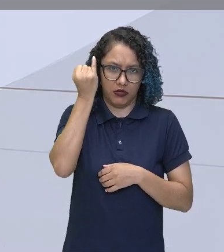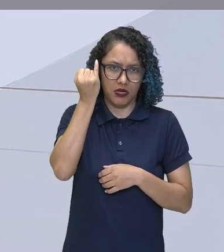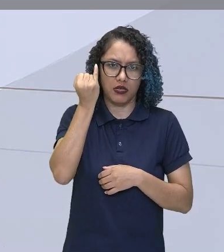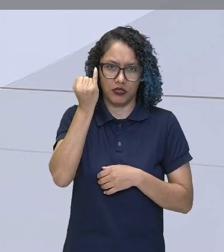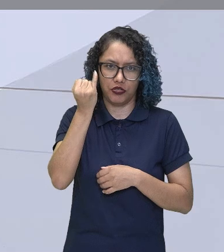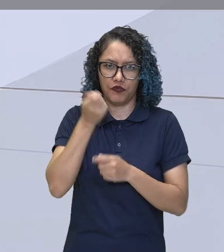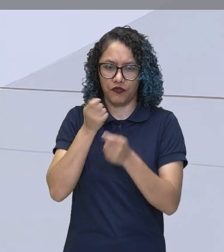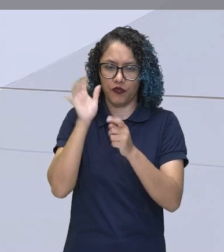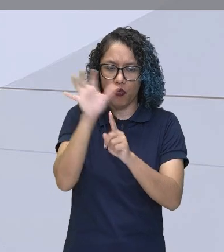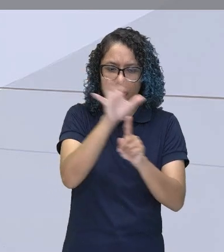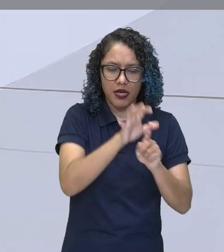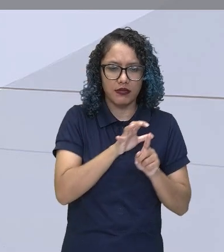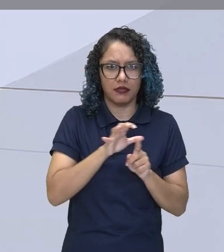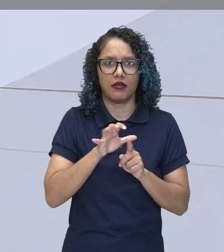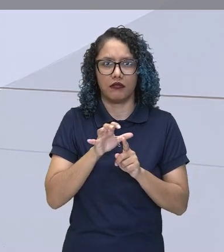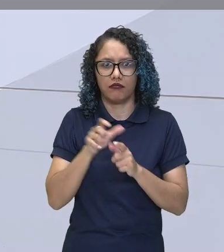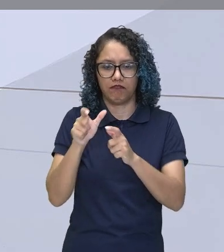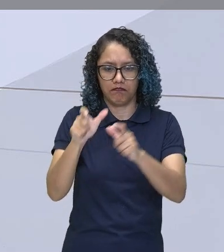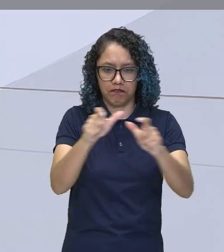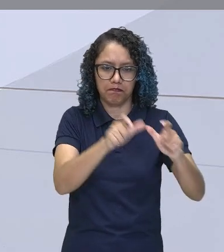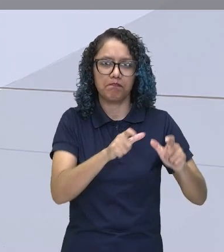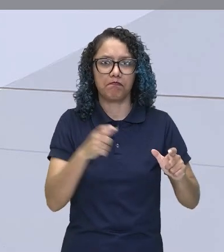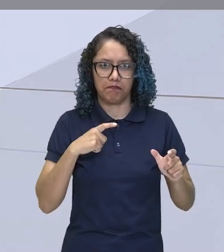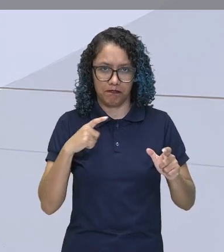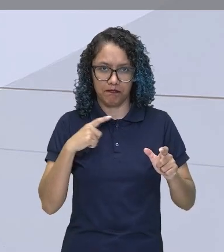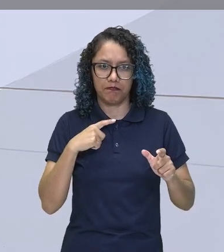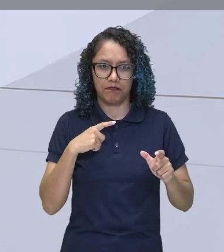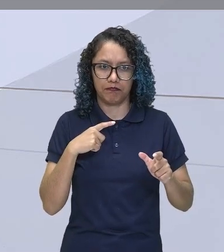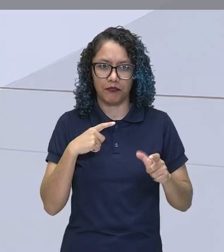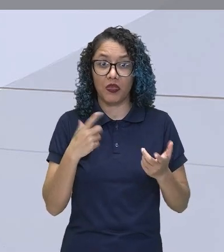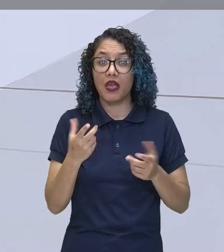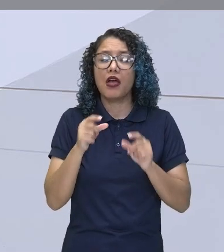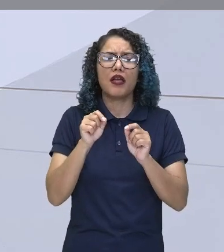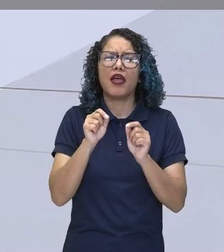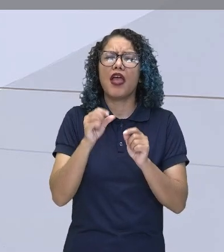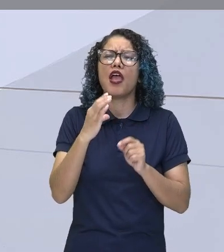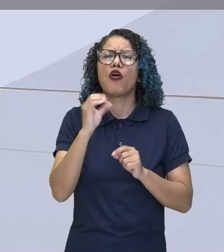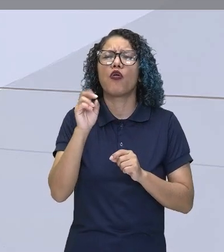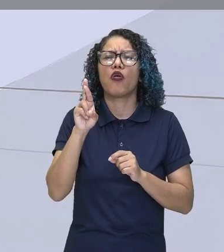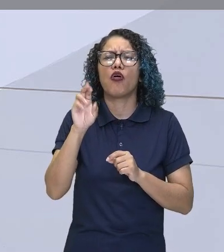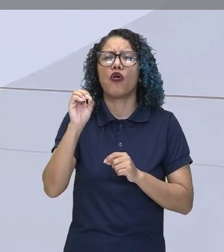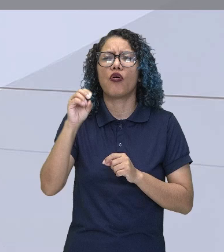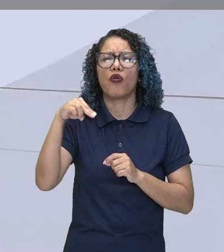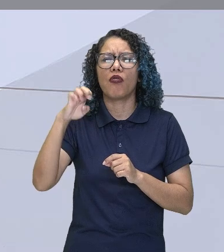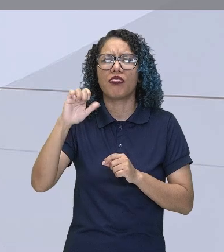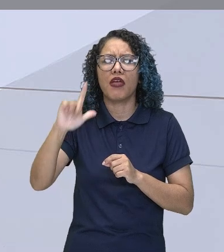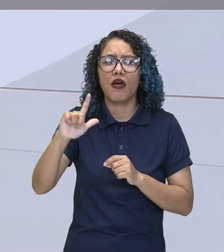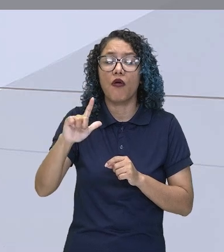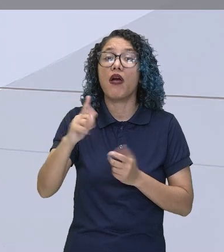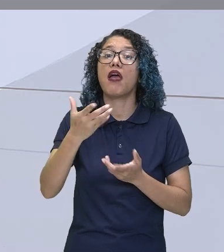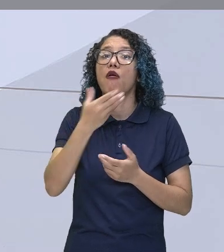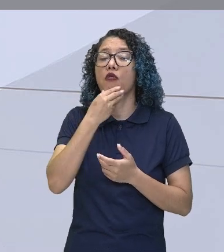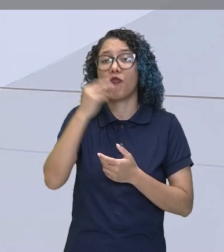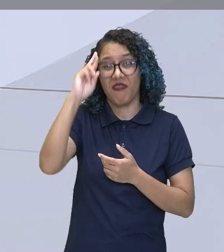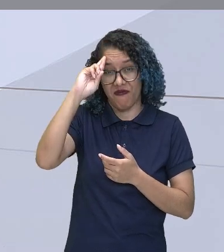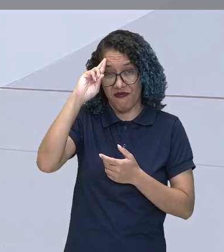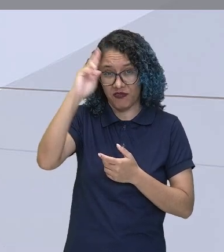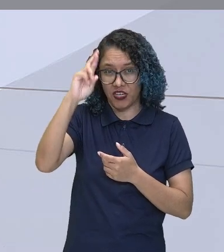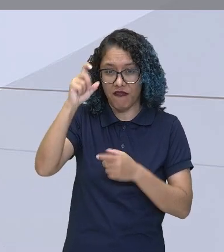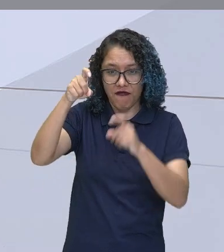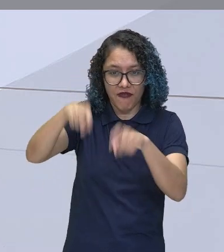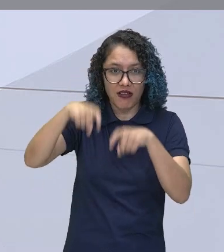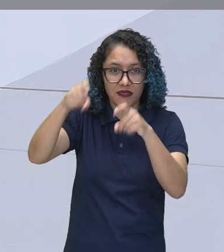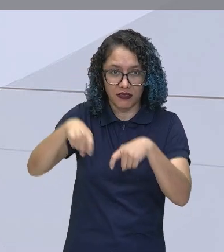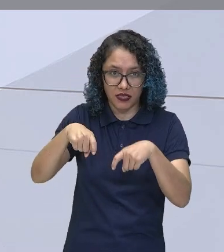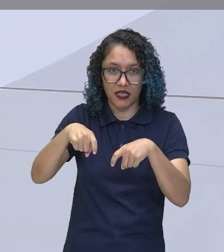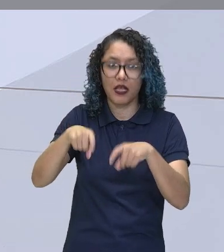Então, o poder local dos coronéis. Grandes fazendeiros controlavam os eleitores,